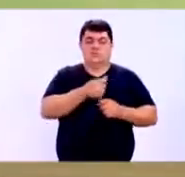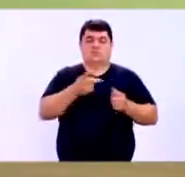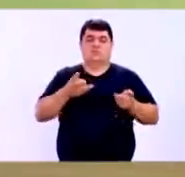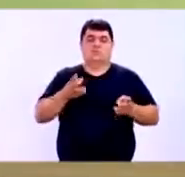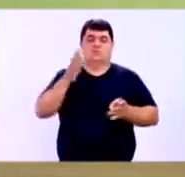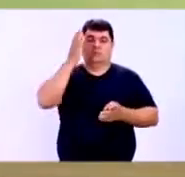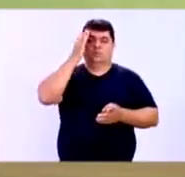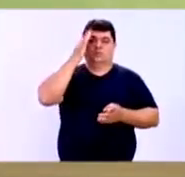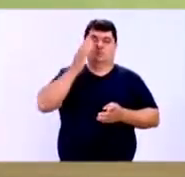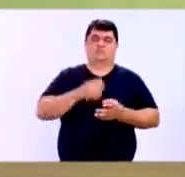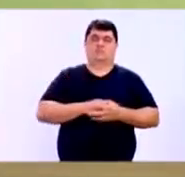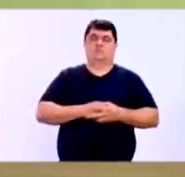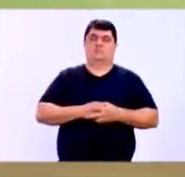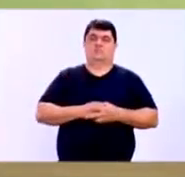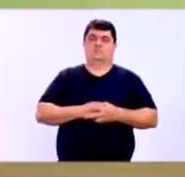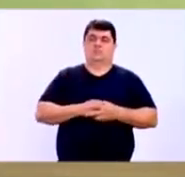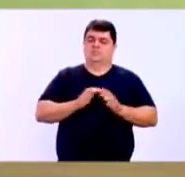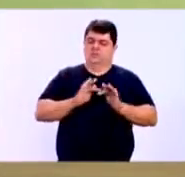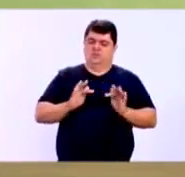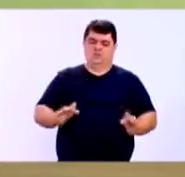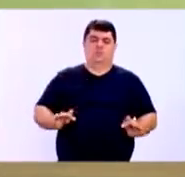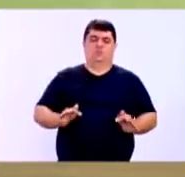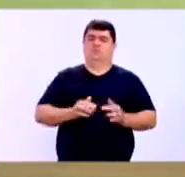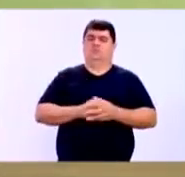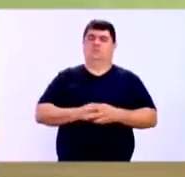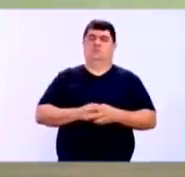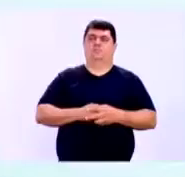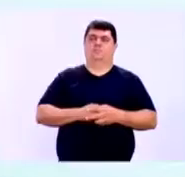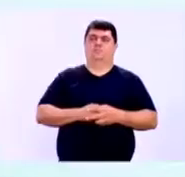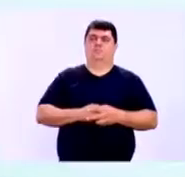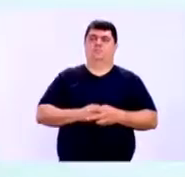momento, tá? Bem simples, né, pessoal?